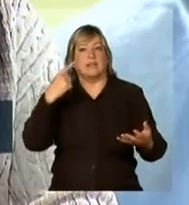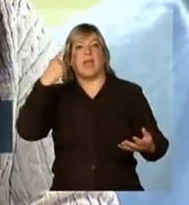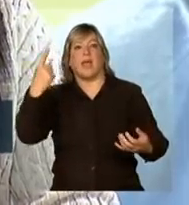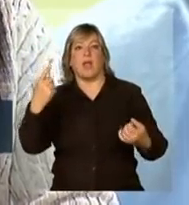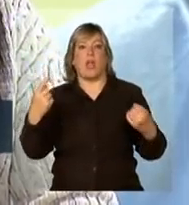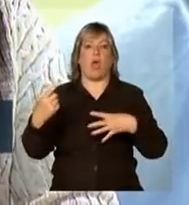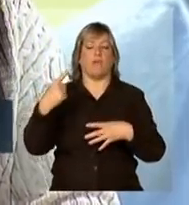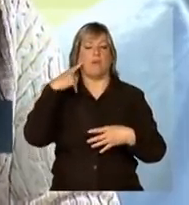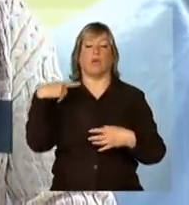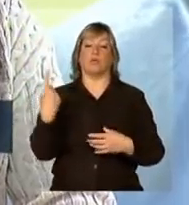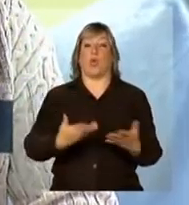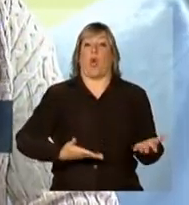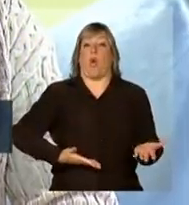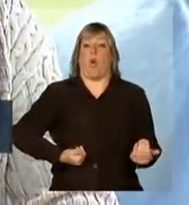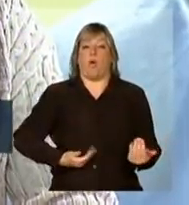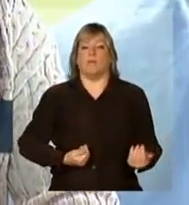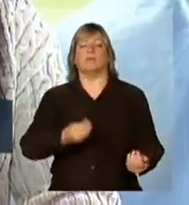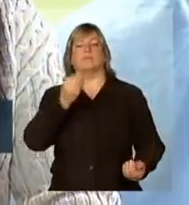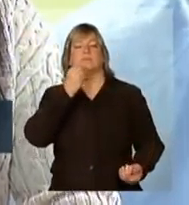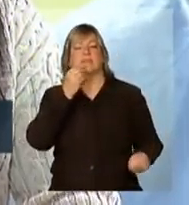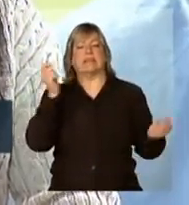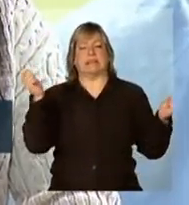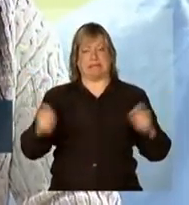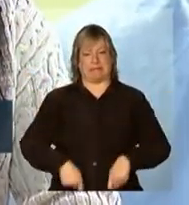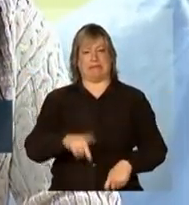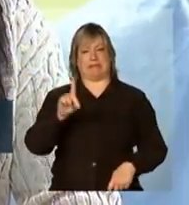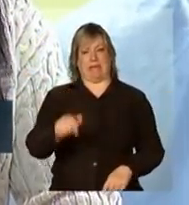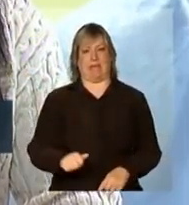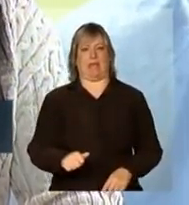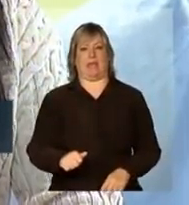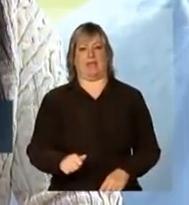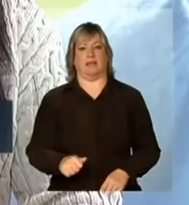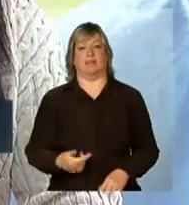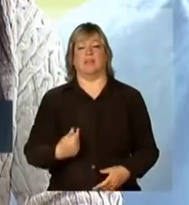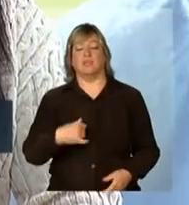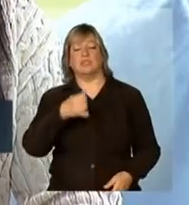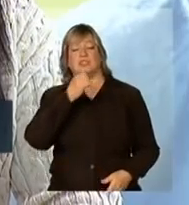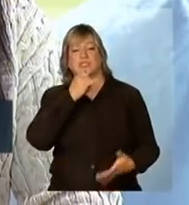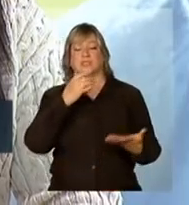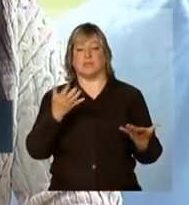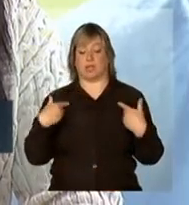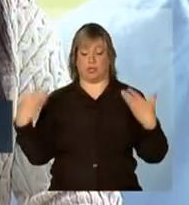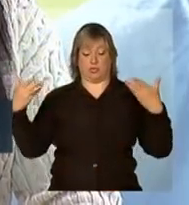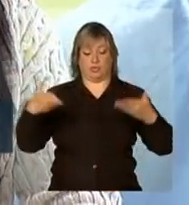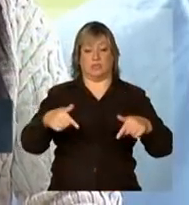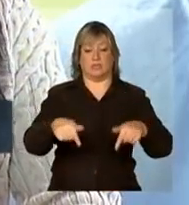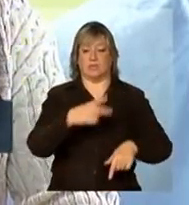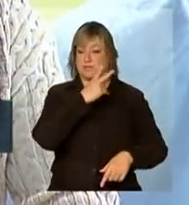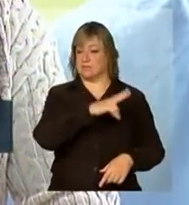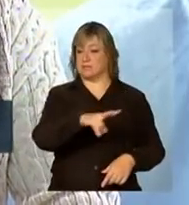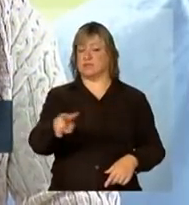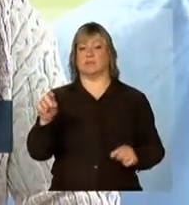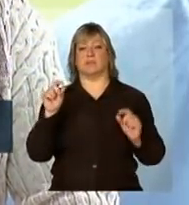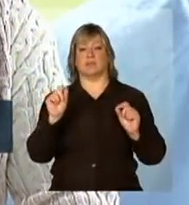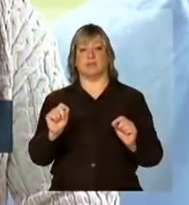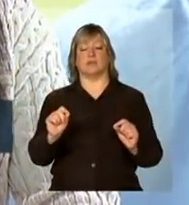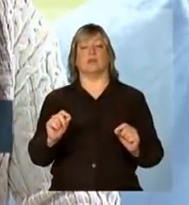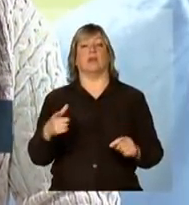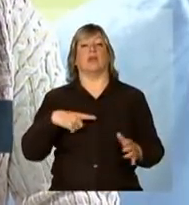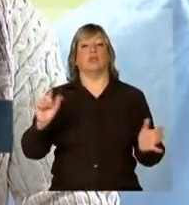de que nossos jovens vai ter uma chance. E é triste para para mim chegar hoje aqui e perceber que no Jornal